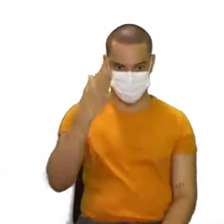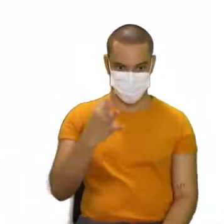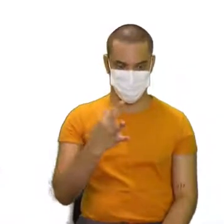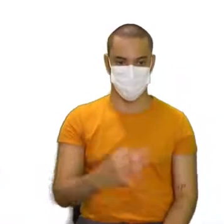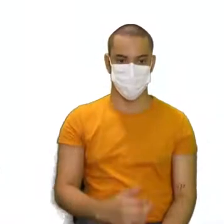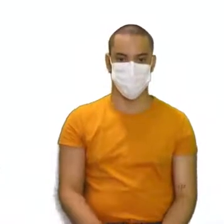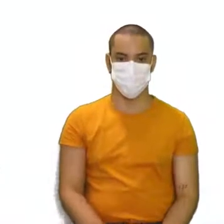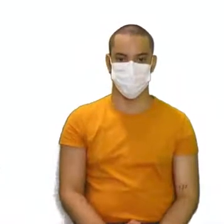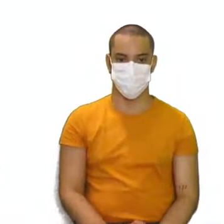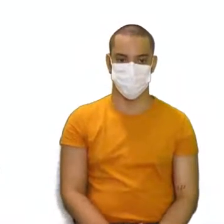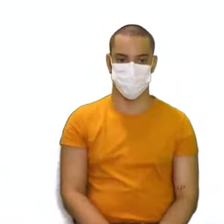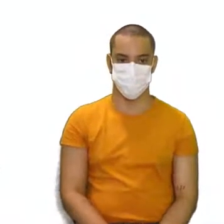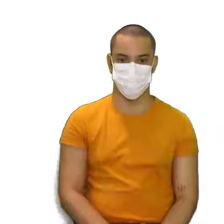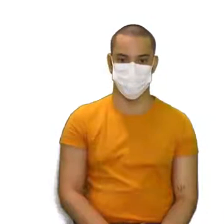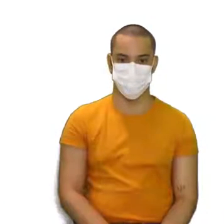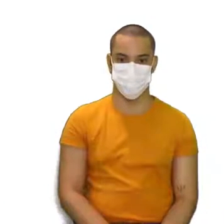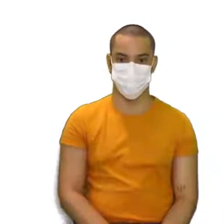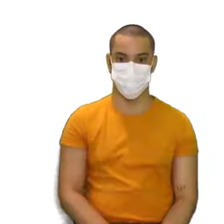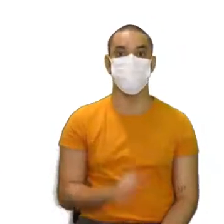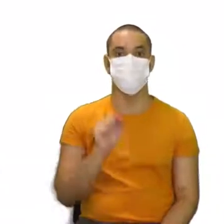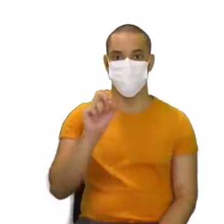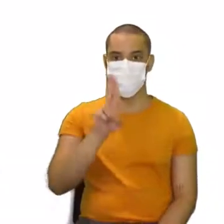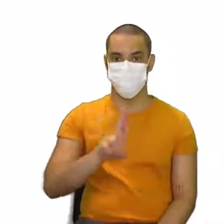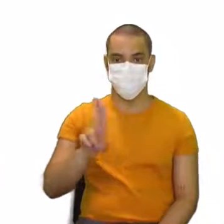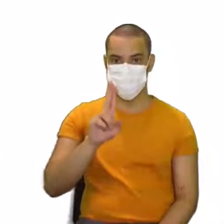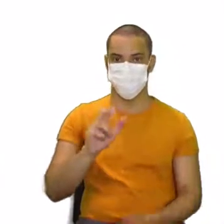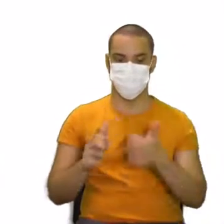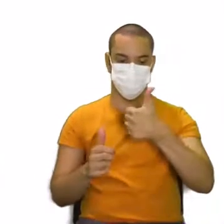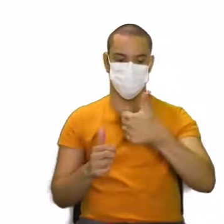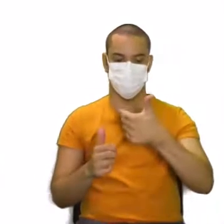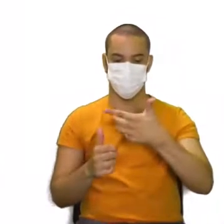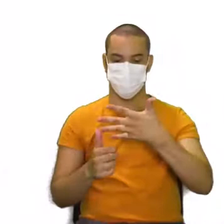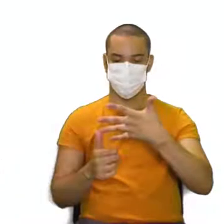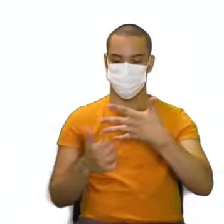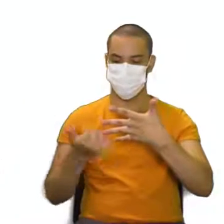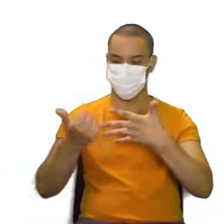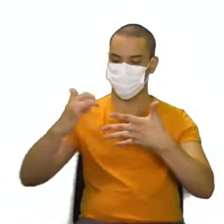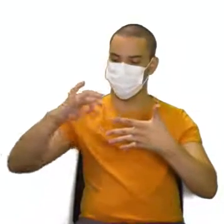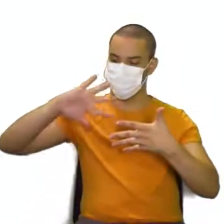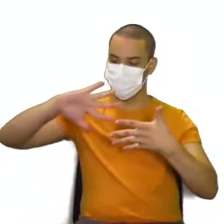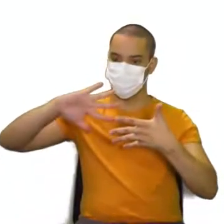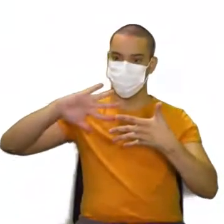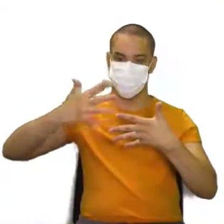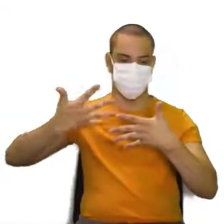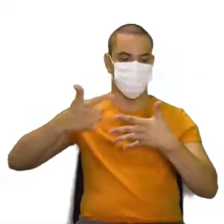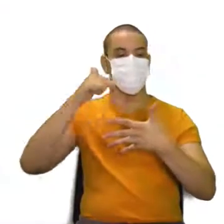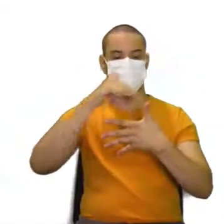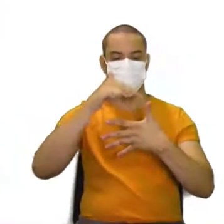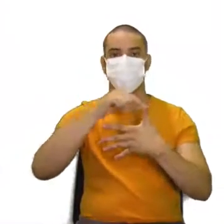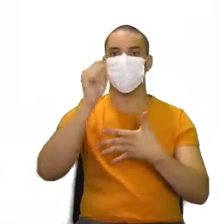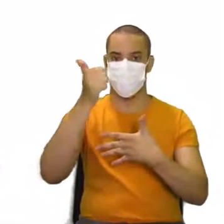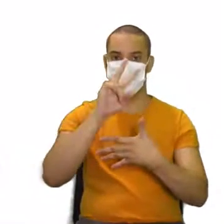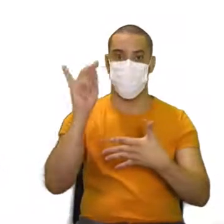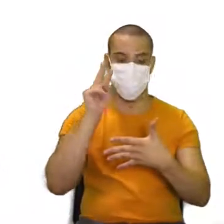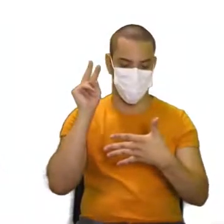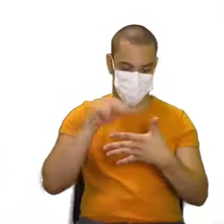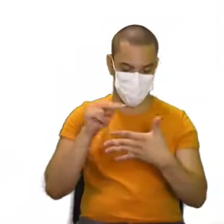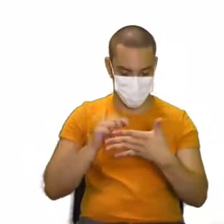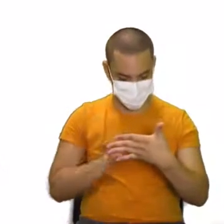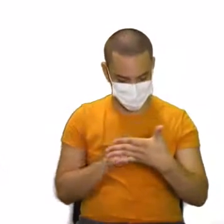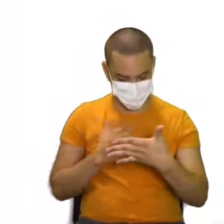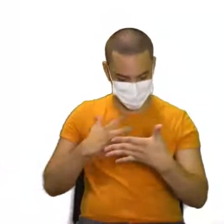aí você vai entender e coloca o dedo polegar para cima e o campo na direção x que você observa isso o